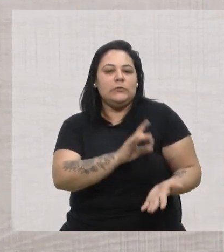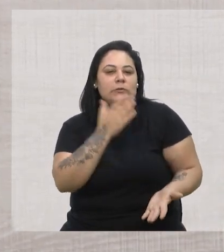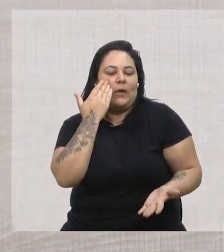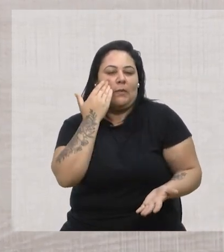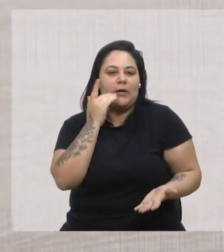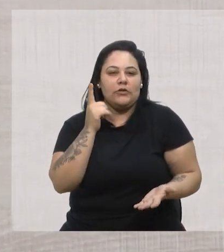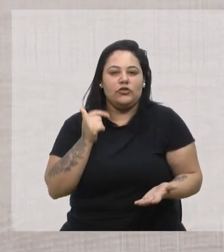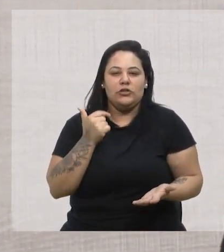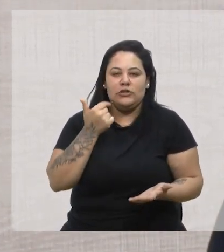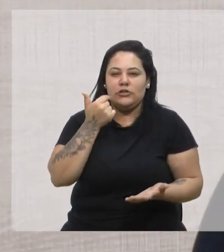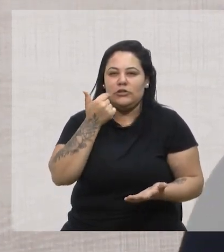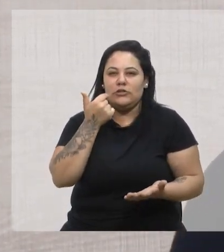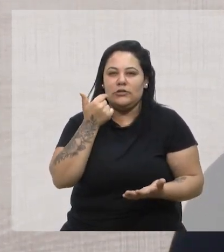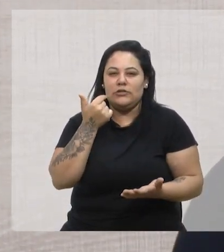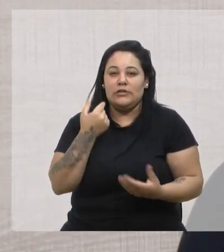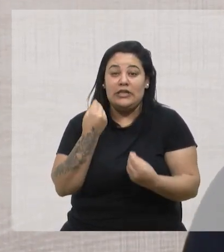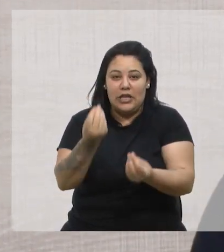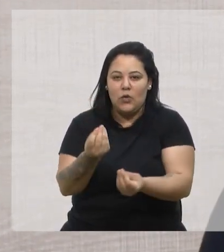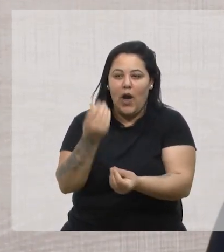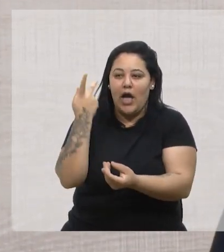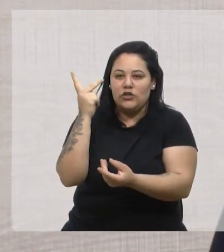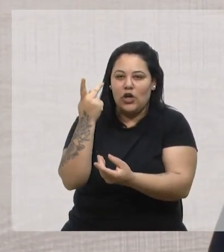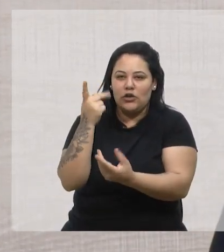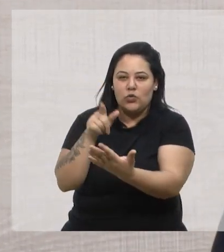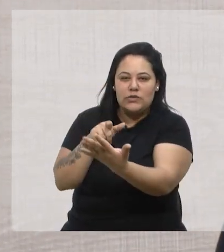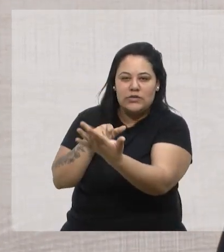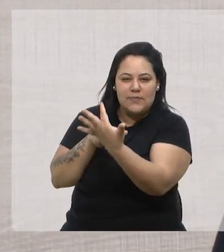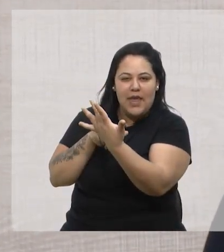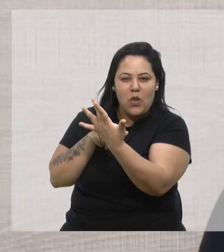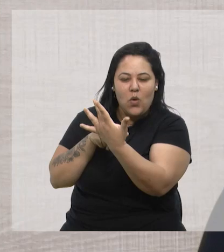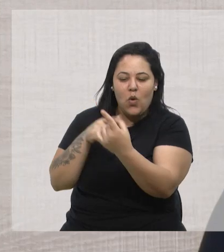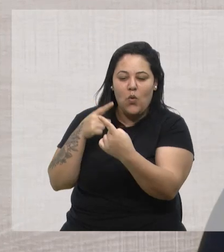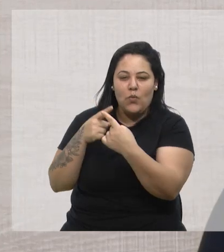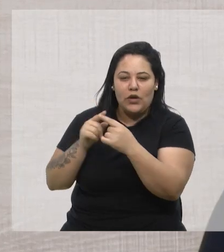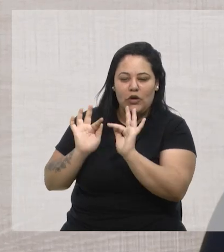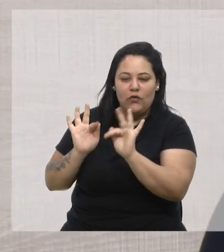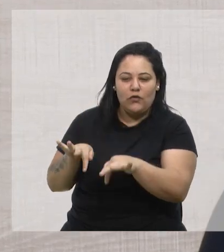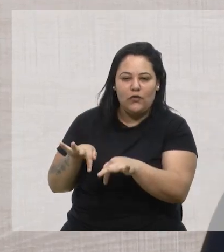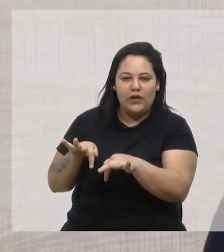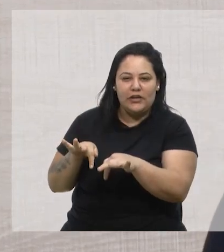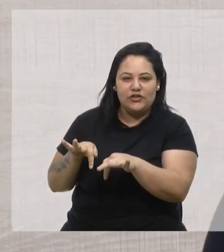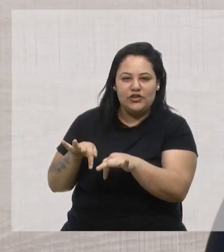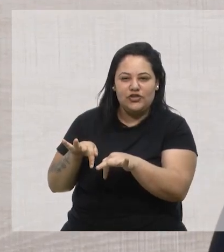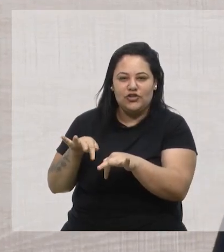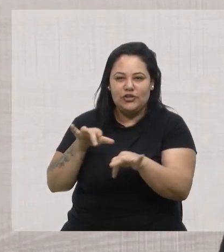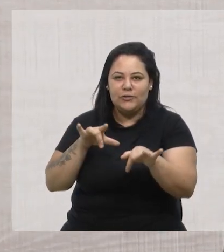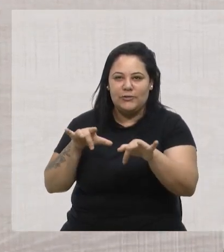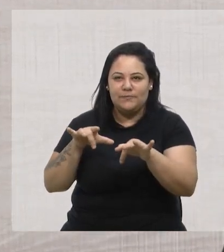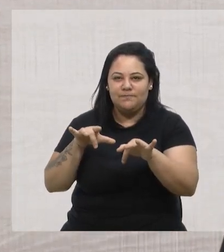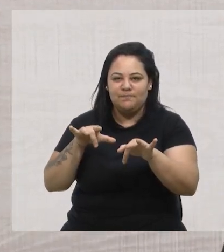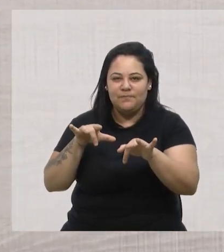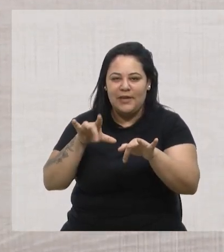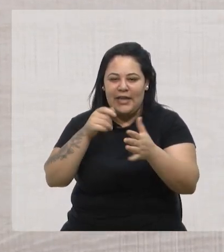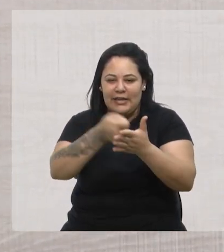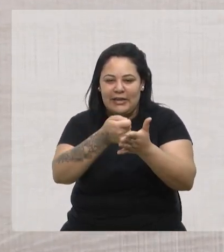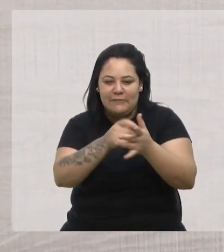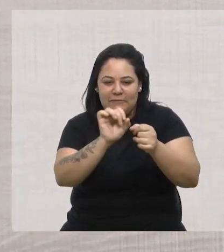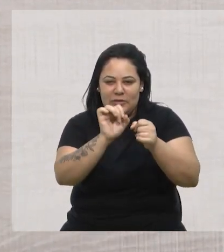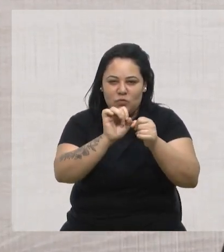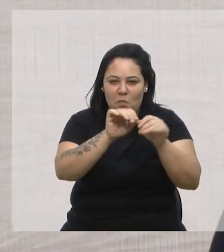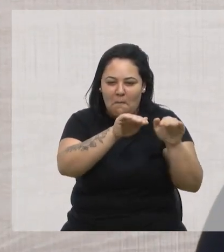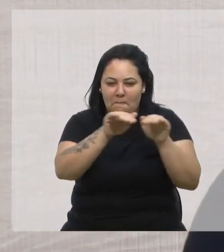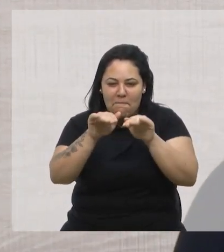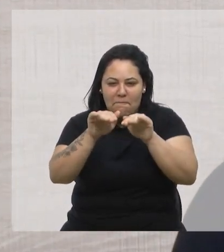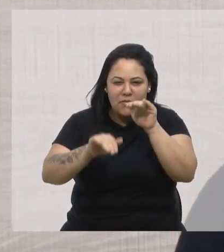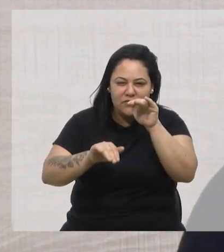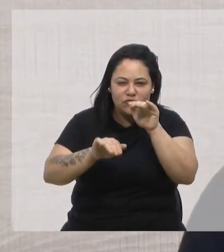gente achou que cabia bem ao Espelho, até porque no final a gente quebra um pouco esse tom realista, né?